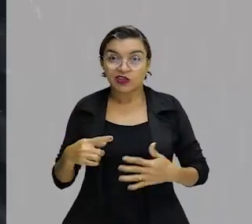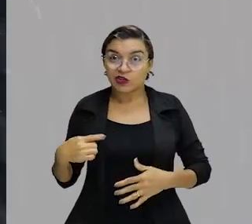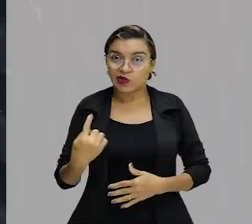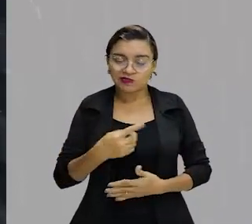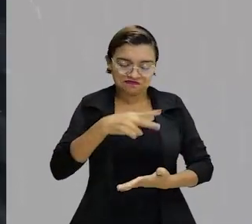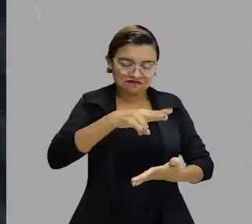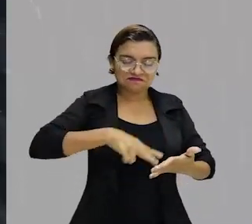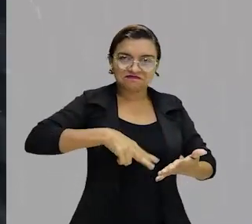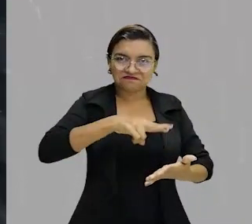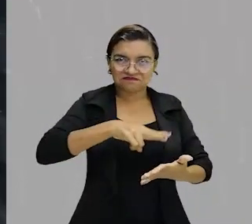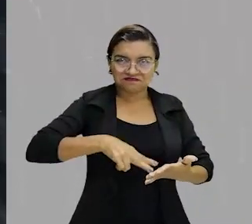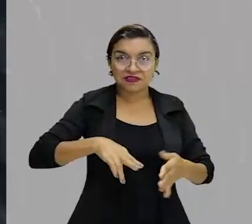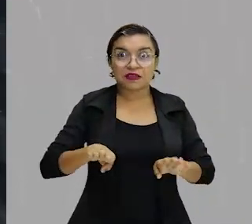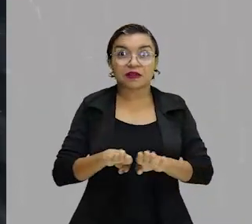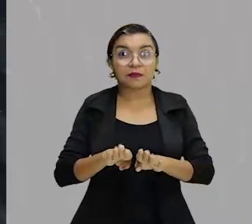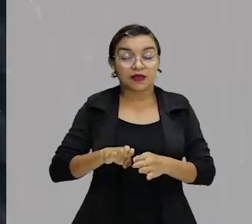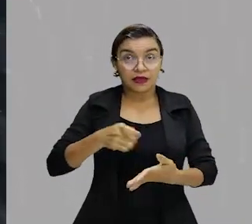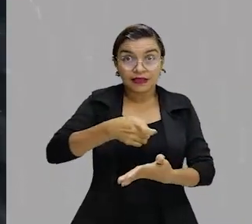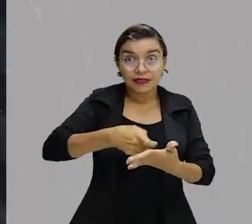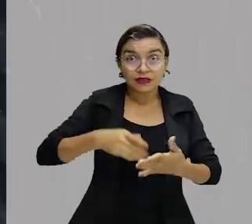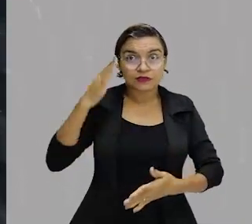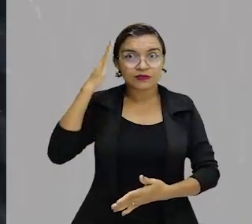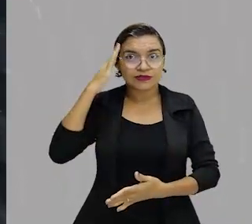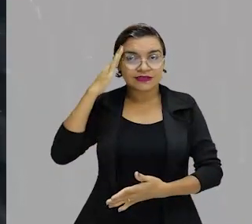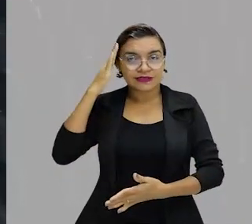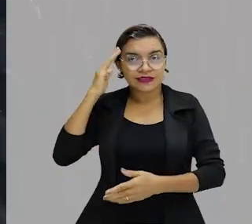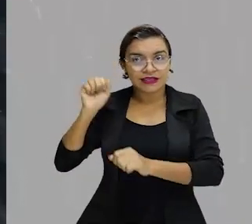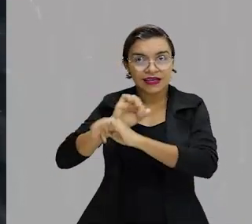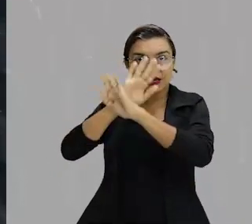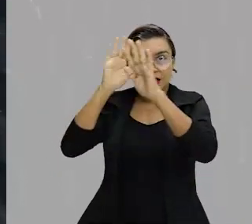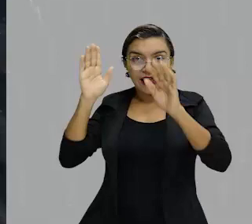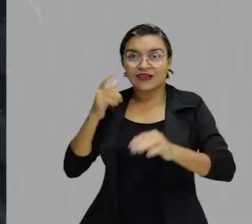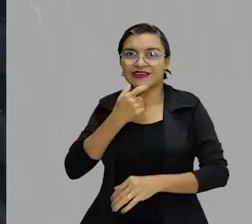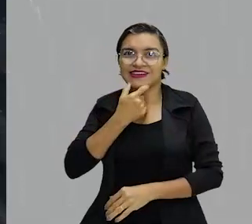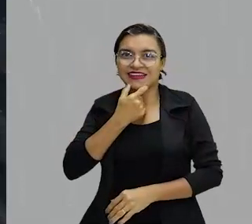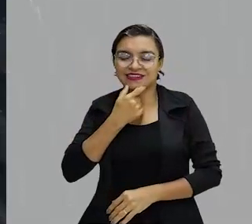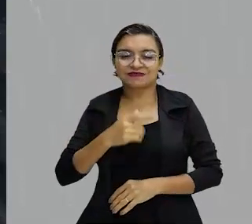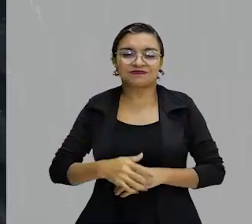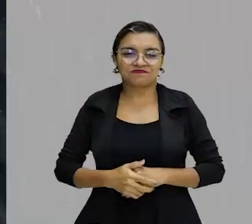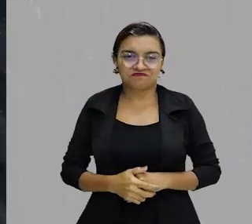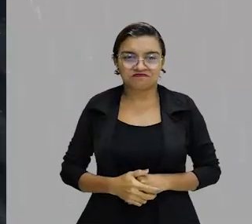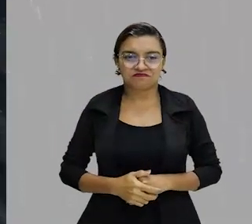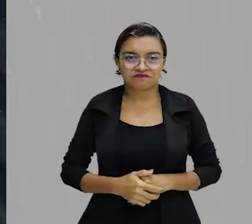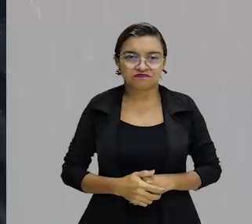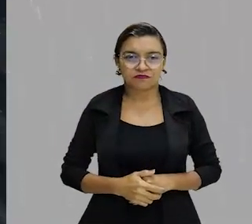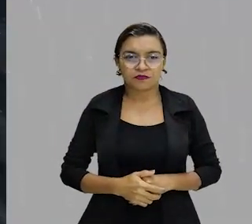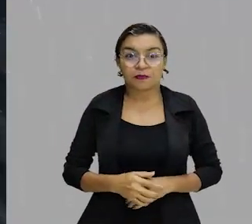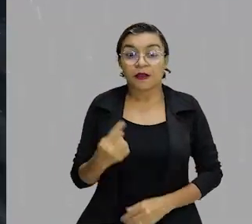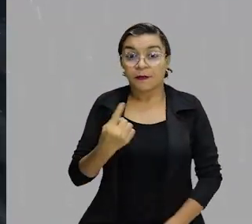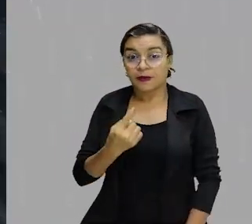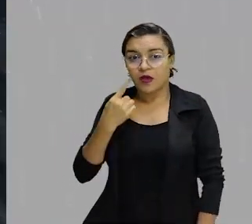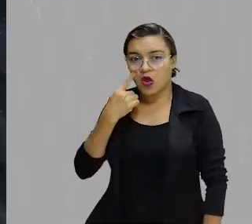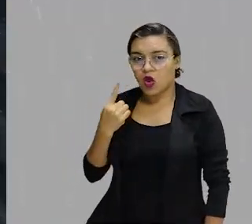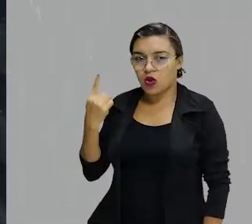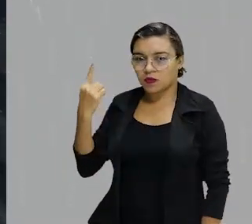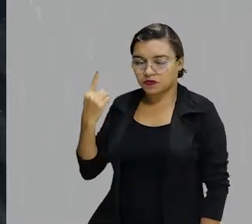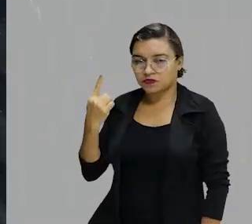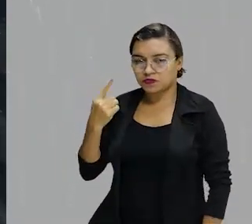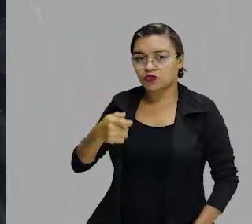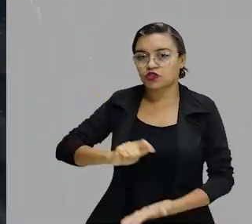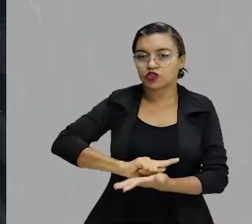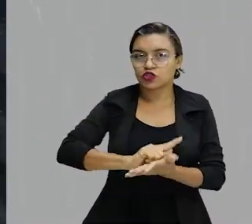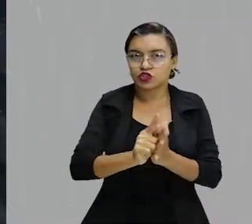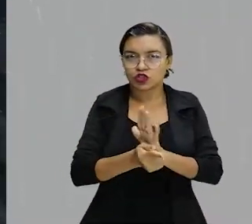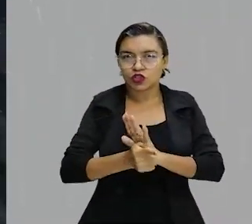leitura e interpretação de texto em língua inglesa. Nosso roteiro, nós vamos falar de literary genres, que são gêneros